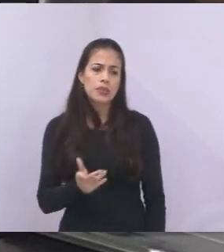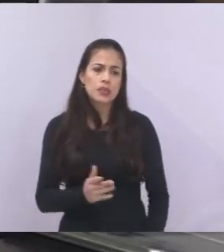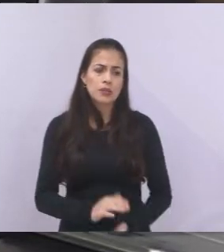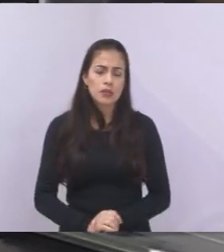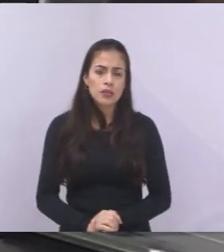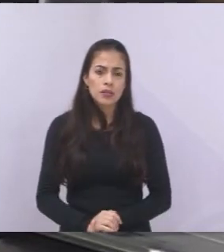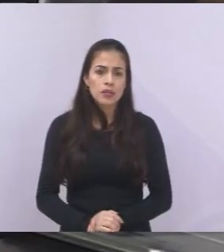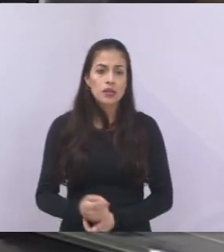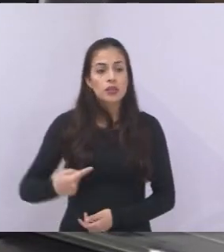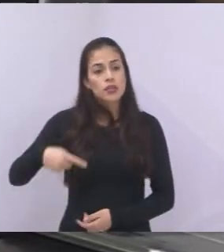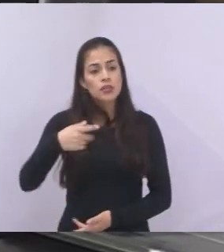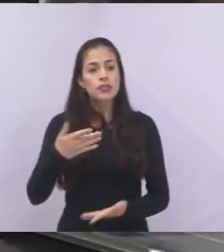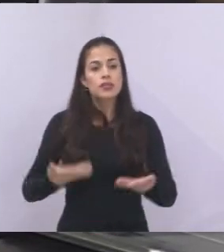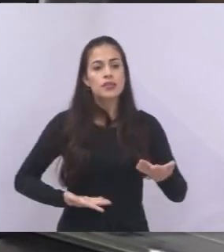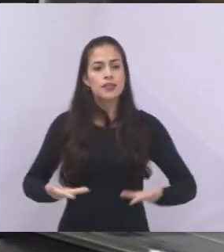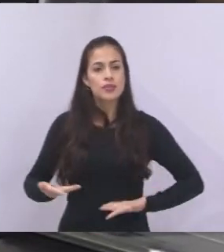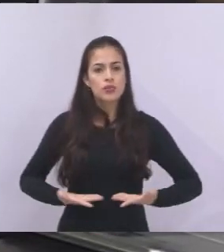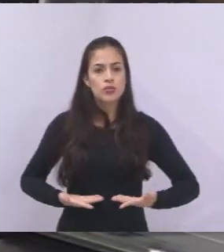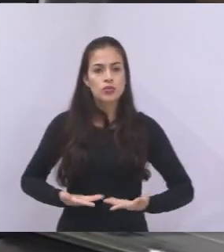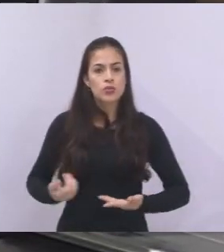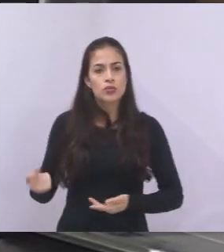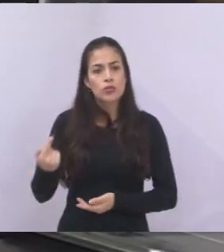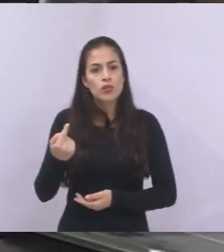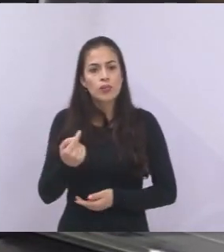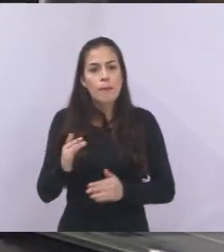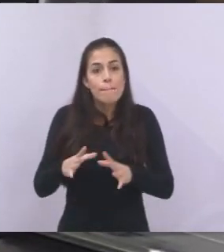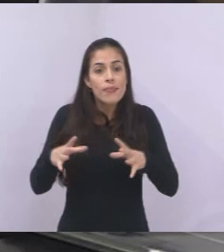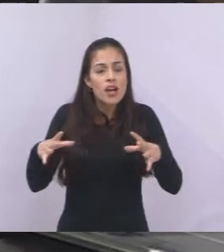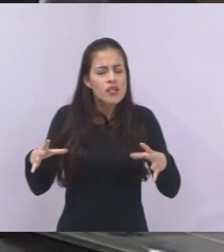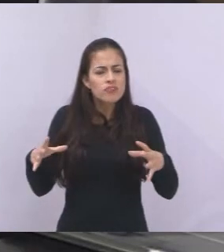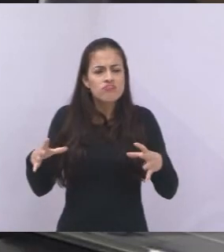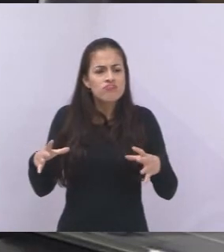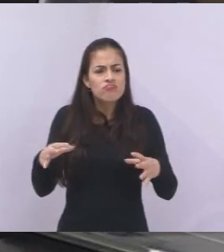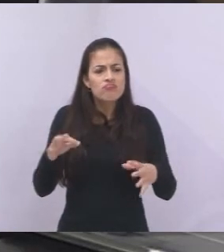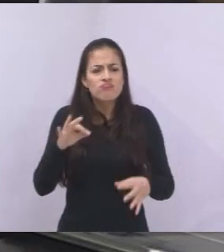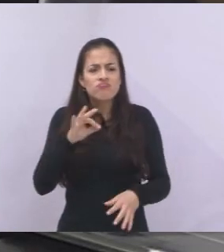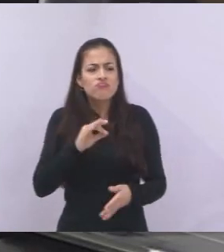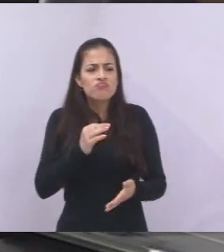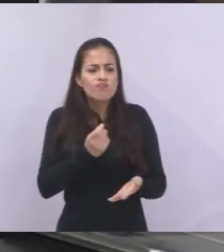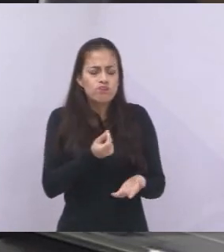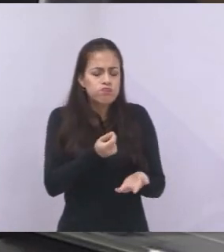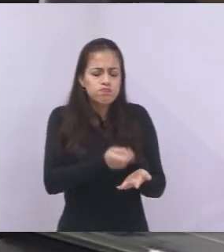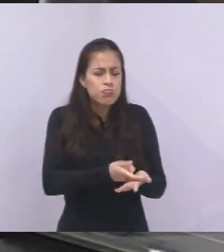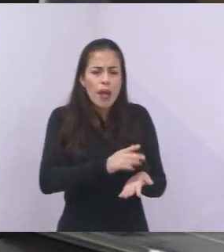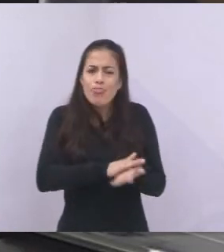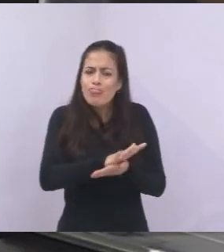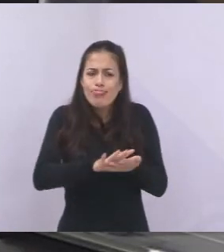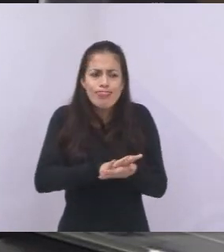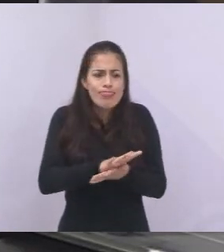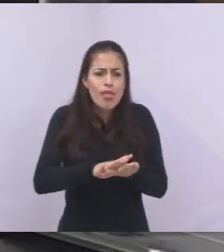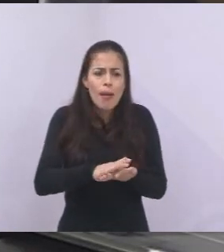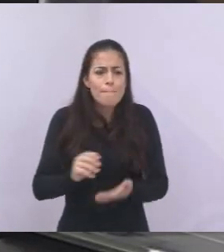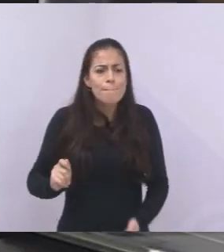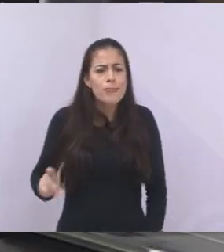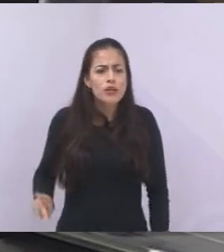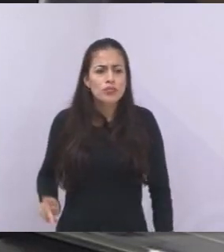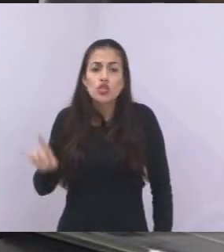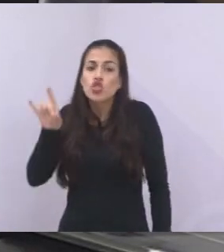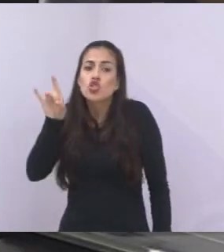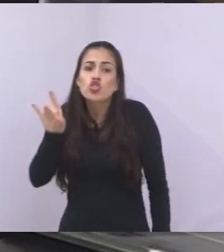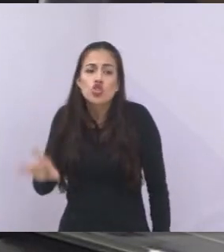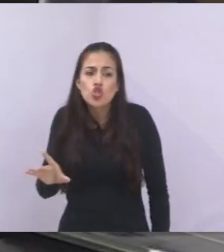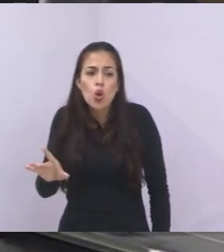estão, a grande maioria não será descontado nada na sua aposentadoria. Somente dos servidores